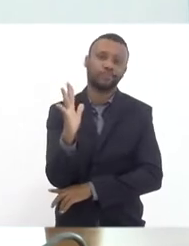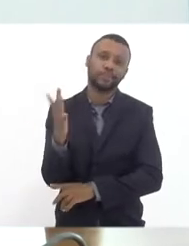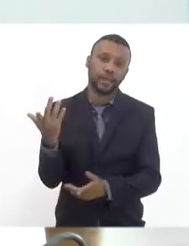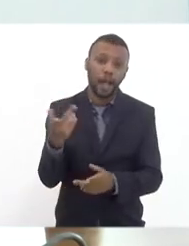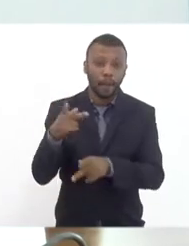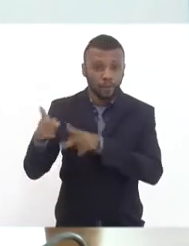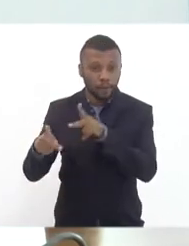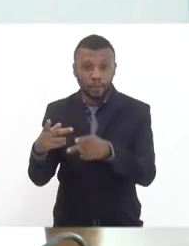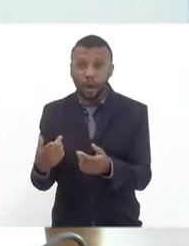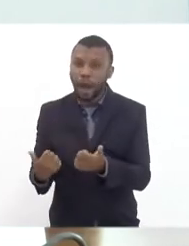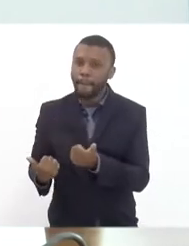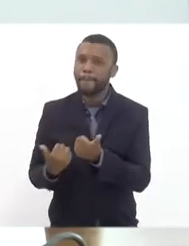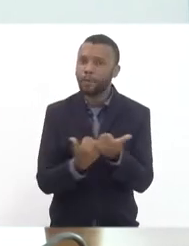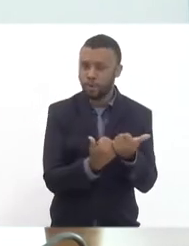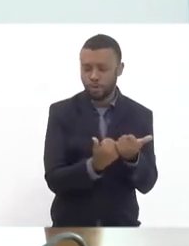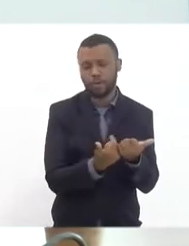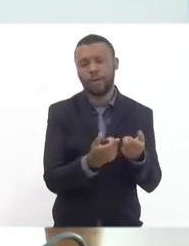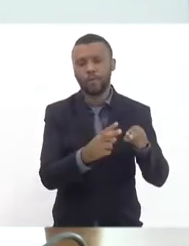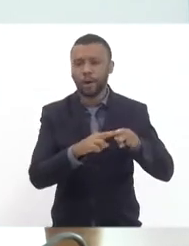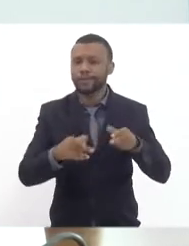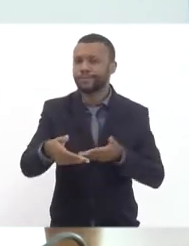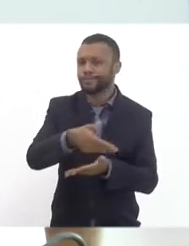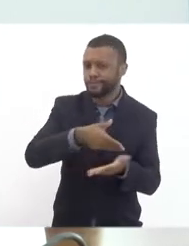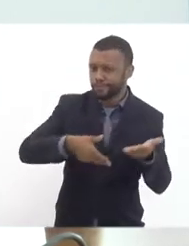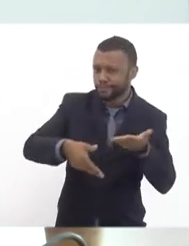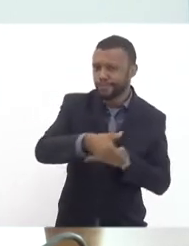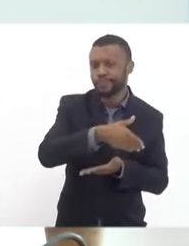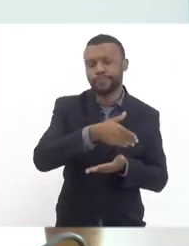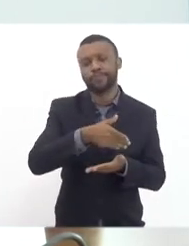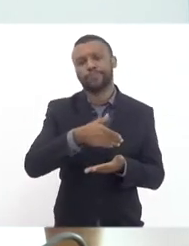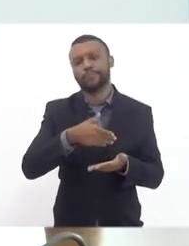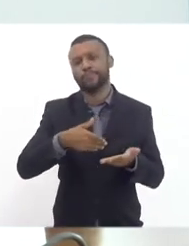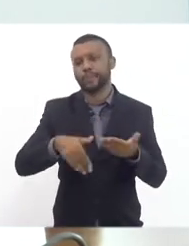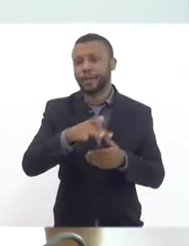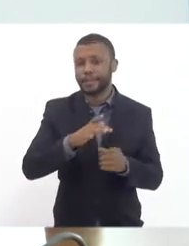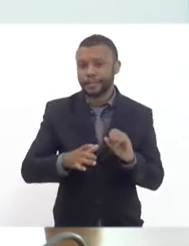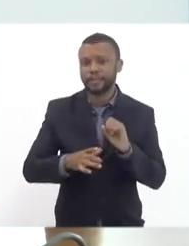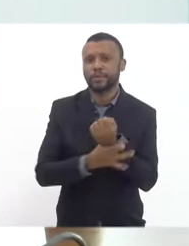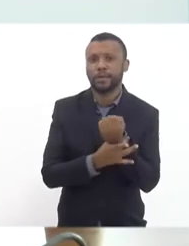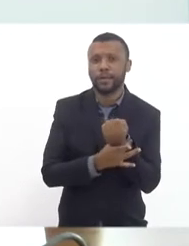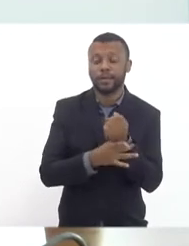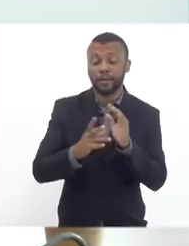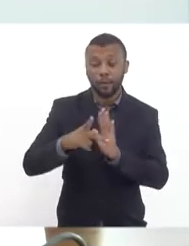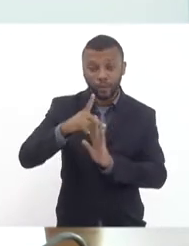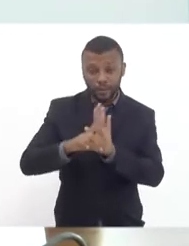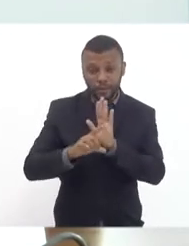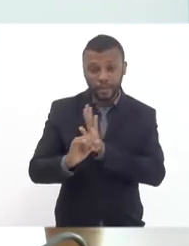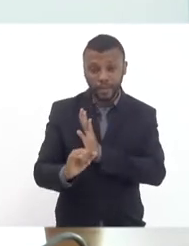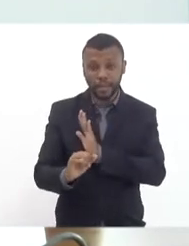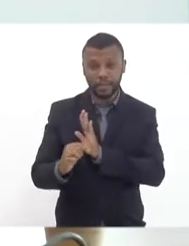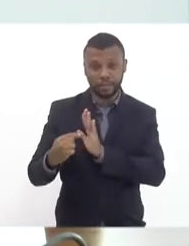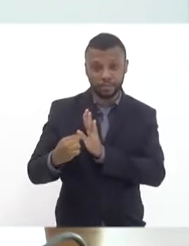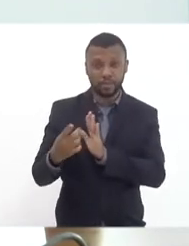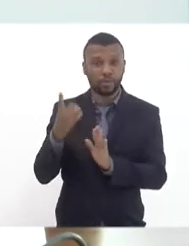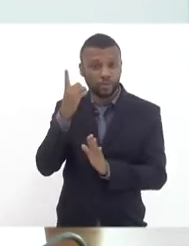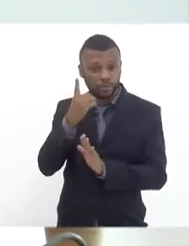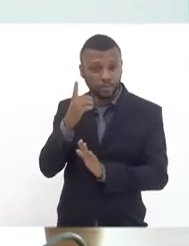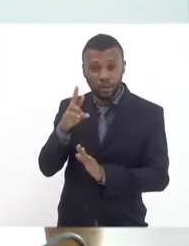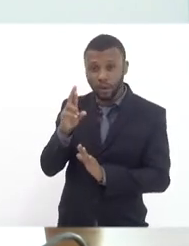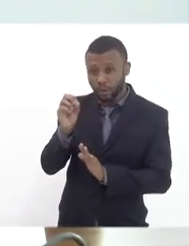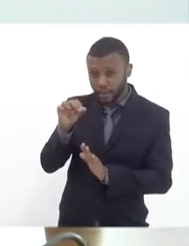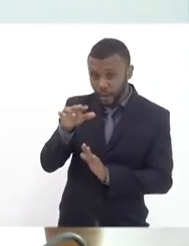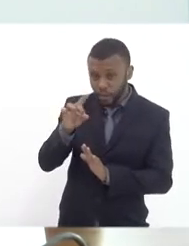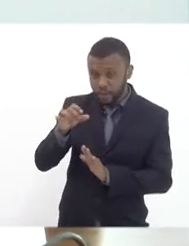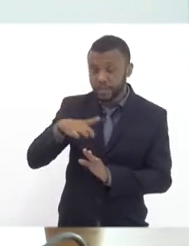E se a gente consegue conciliar, a partir do projeto do Ronaldo, essa diversidade de ter o espaço que